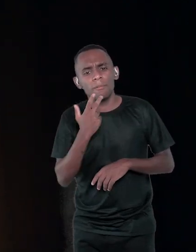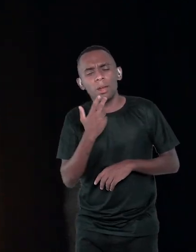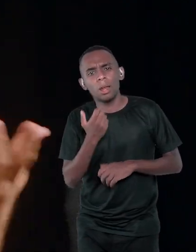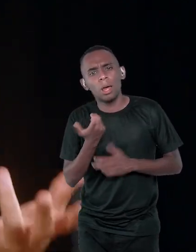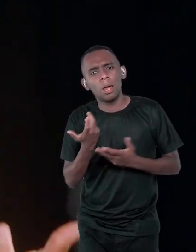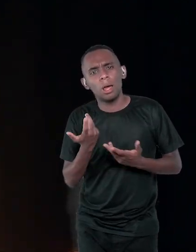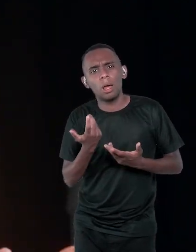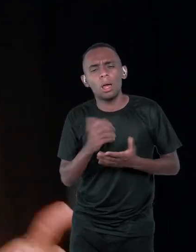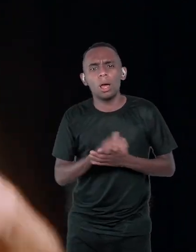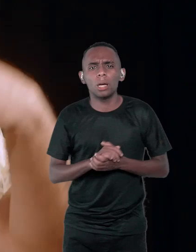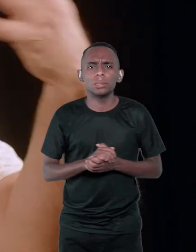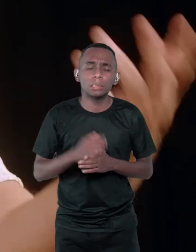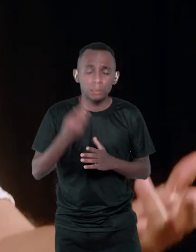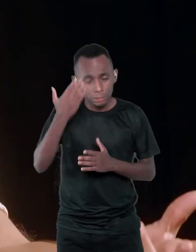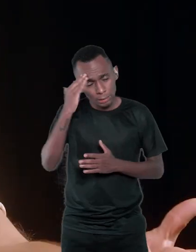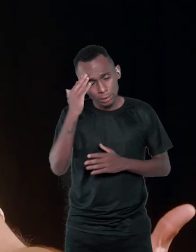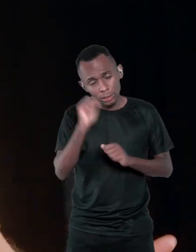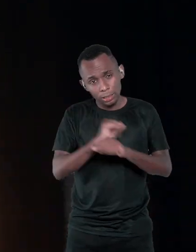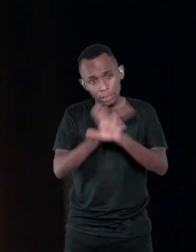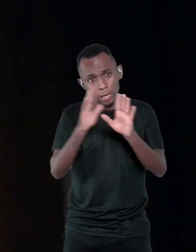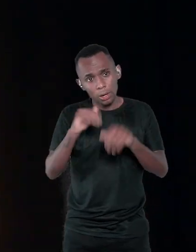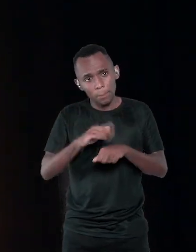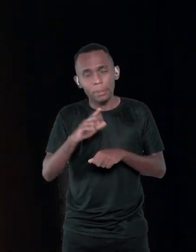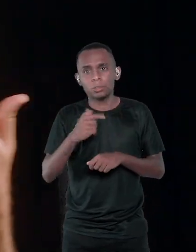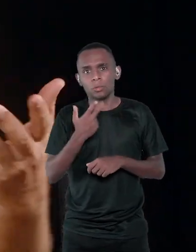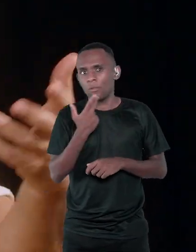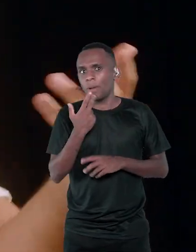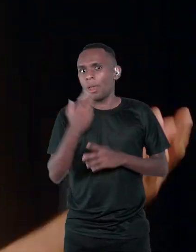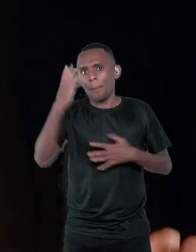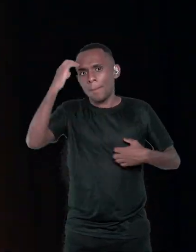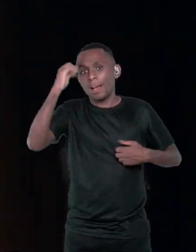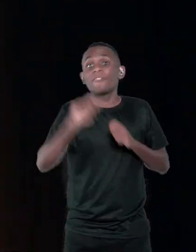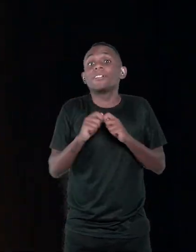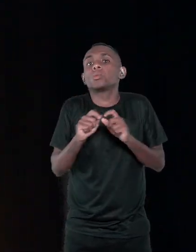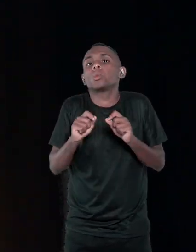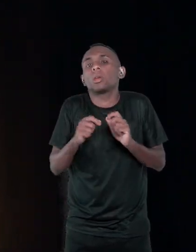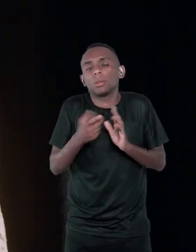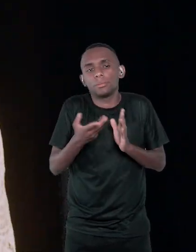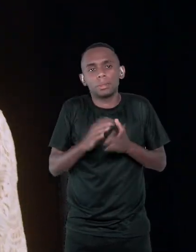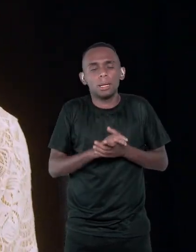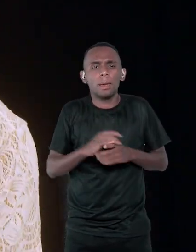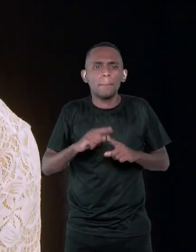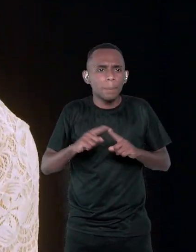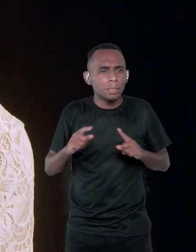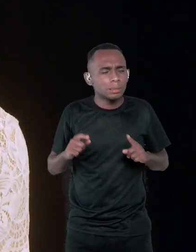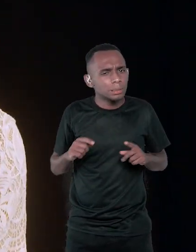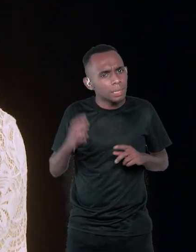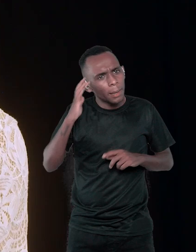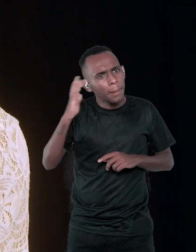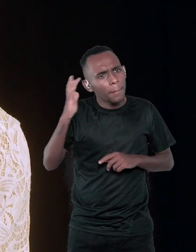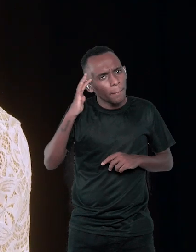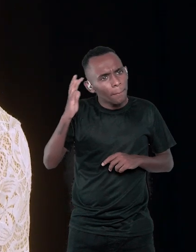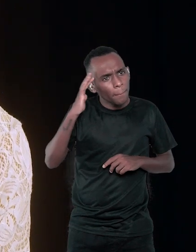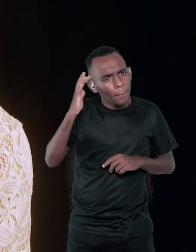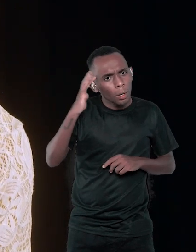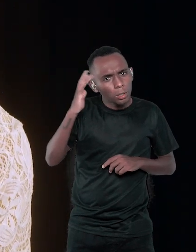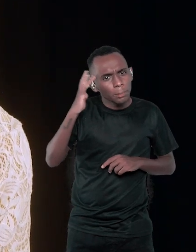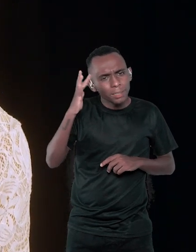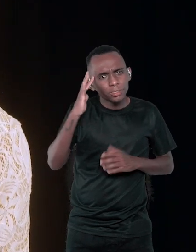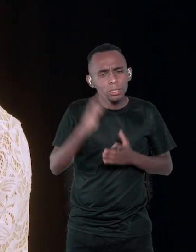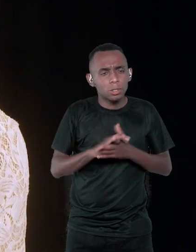coisa diferente, se entenderem um pouco mais, eu não vou contar o que os macacos fizeram no conto, mas imagina uma festa de Zoom. Quantos de vocês não foram em festa de